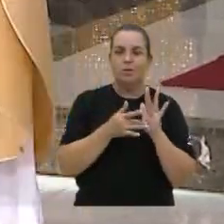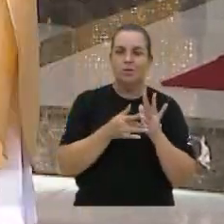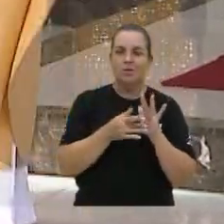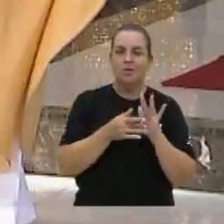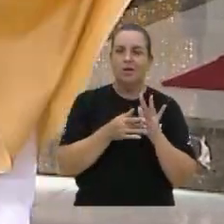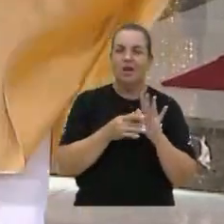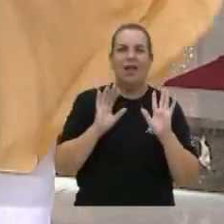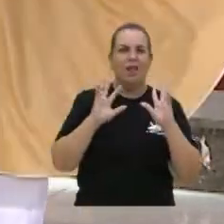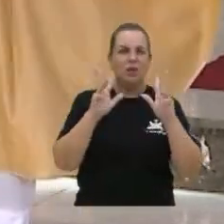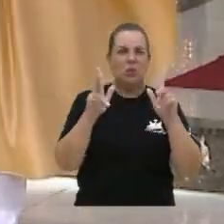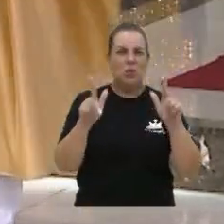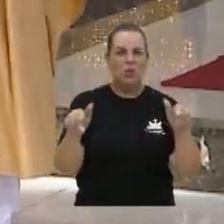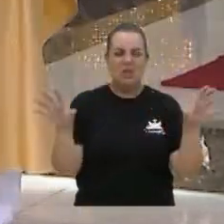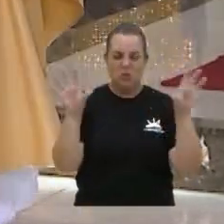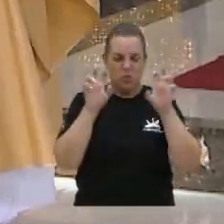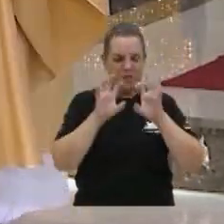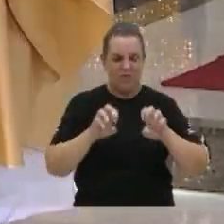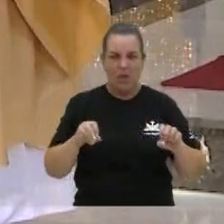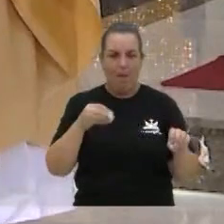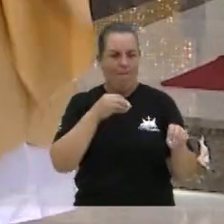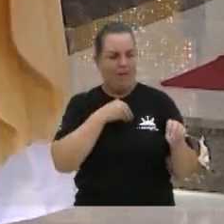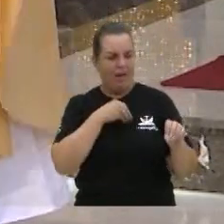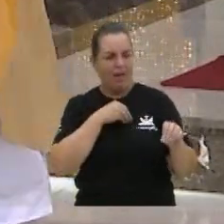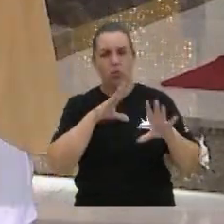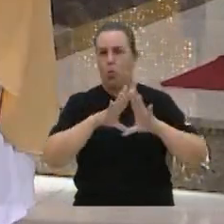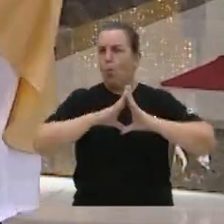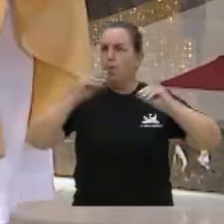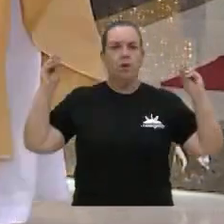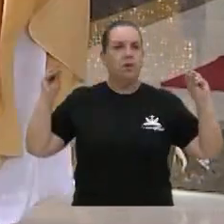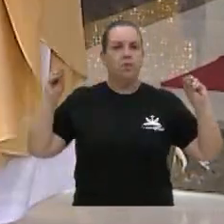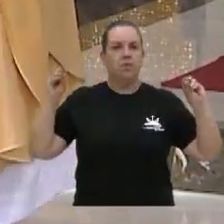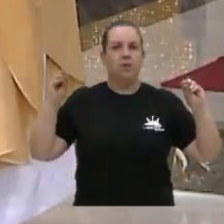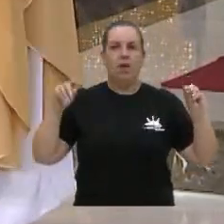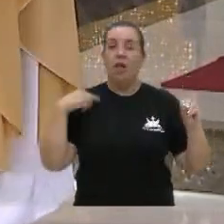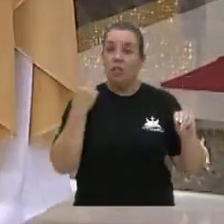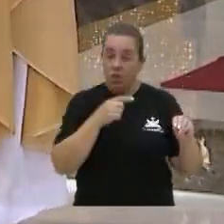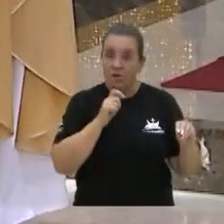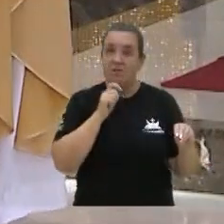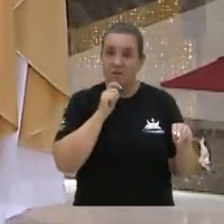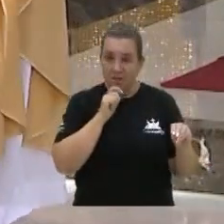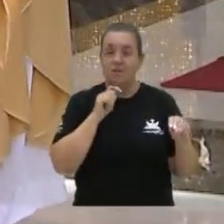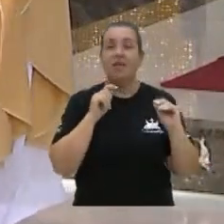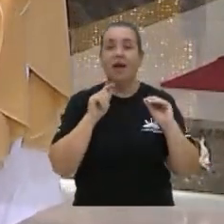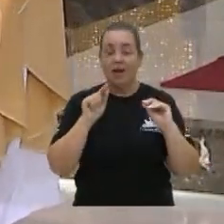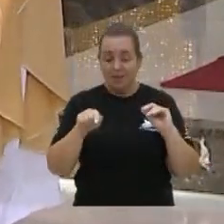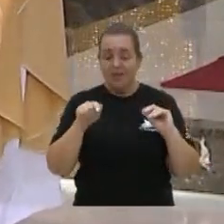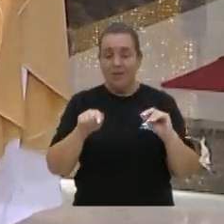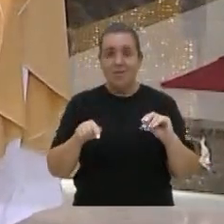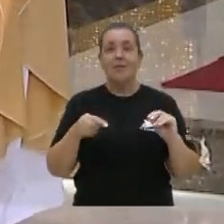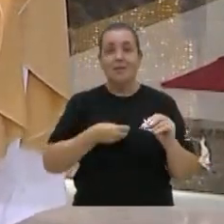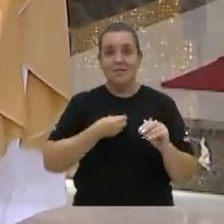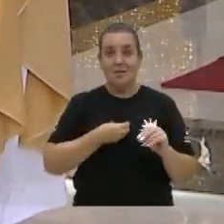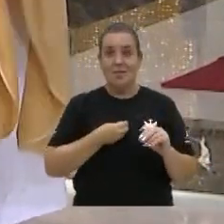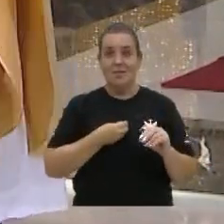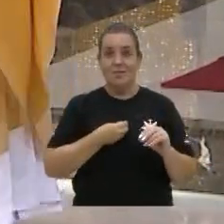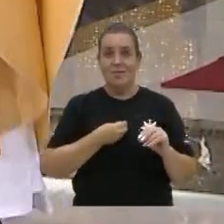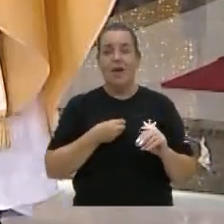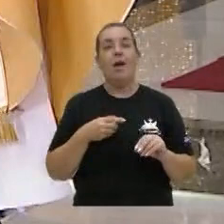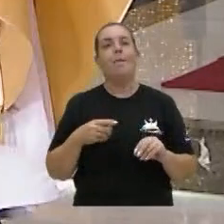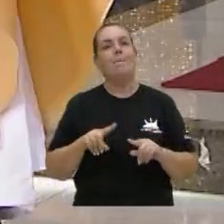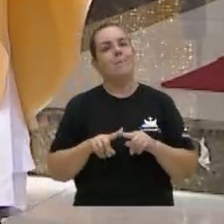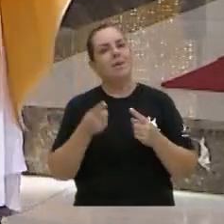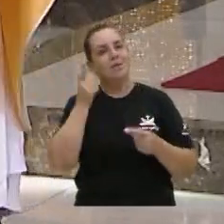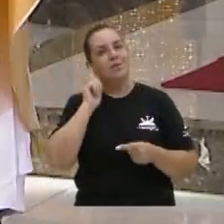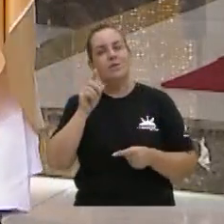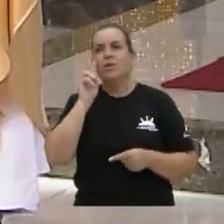sombras desaparecem. Mesmo nós ainda estando nela, nós conseguimos